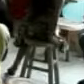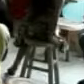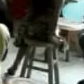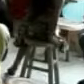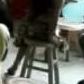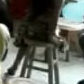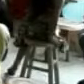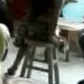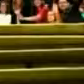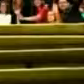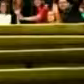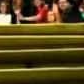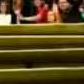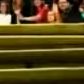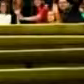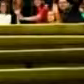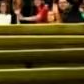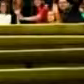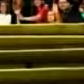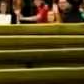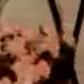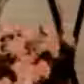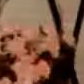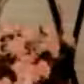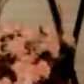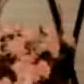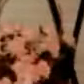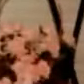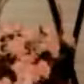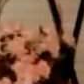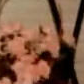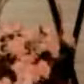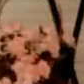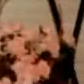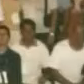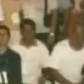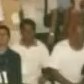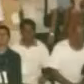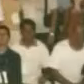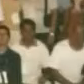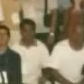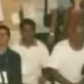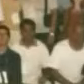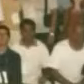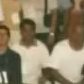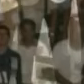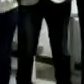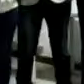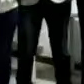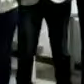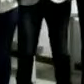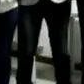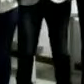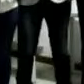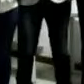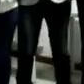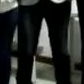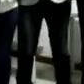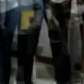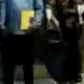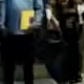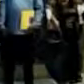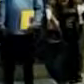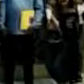Ministério Infantil, Ministério de Jovens, Ministério de Mídia, Ministério de Louvor, Ministério